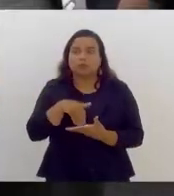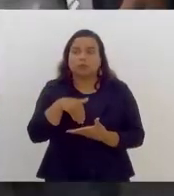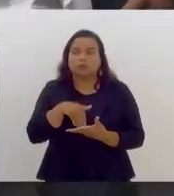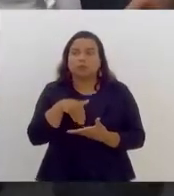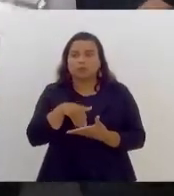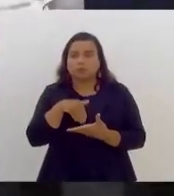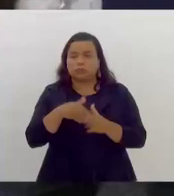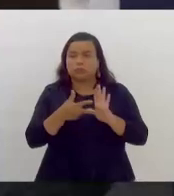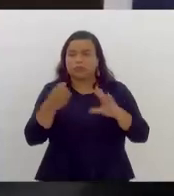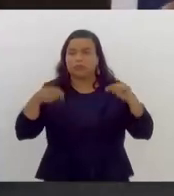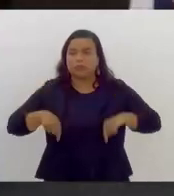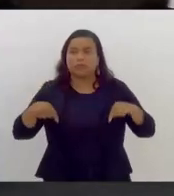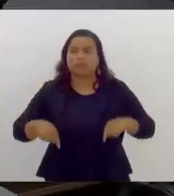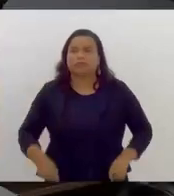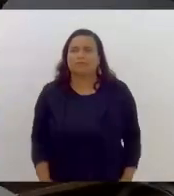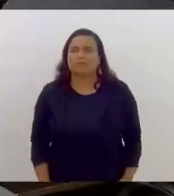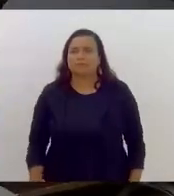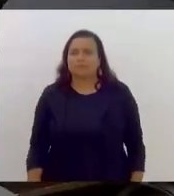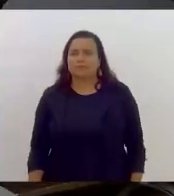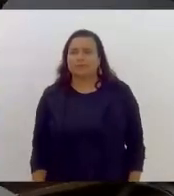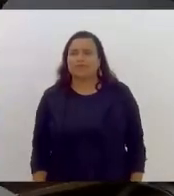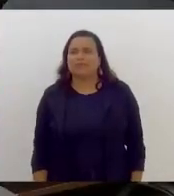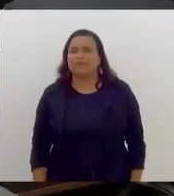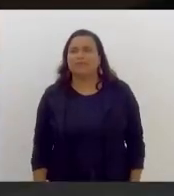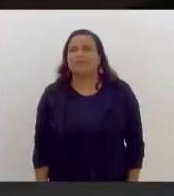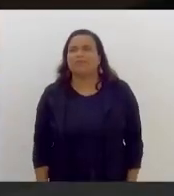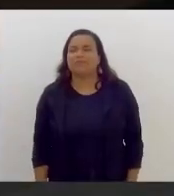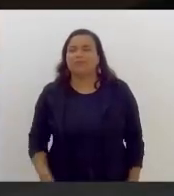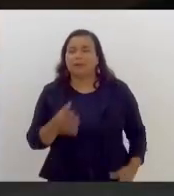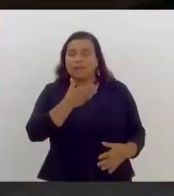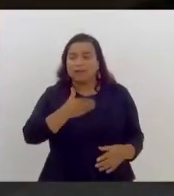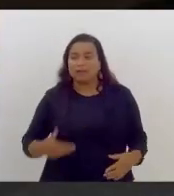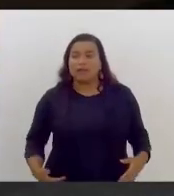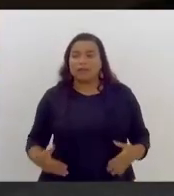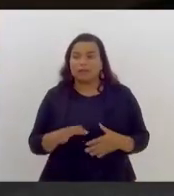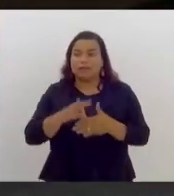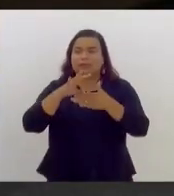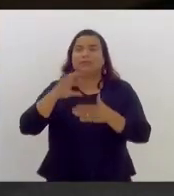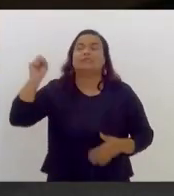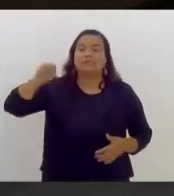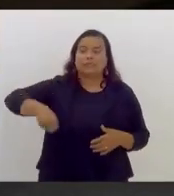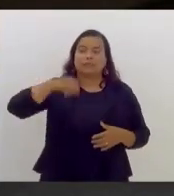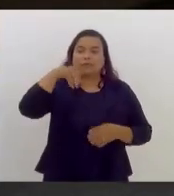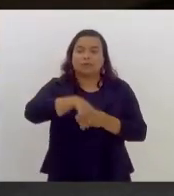veto da noite. Senhor presidente, pela liderança do governo, sim.